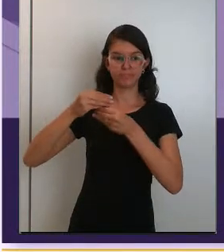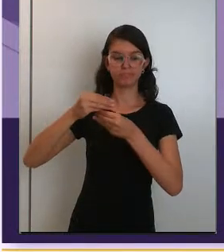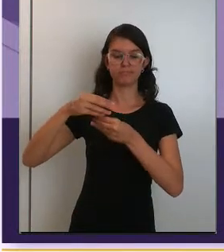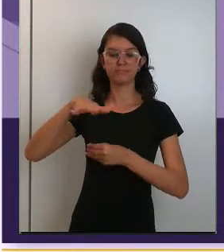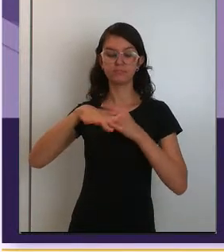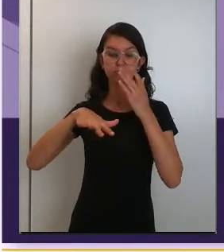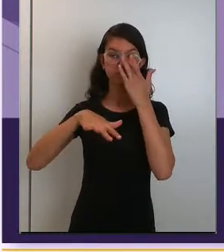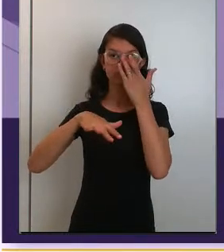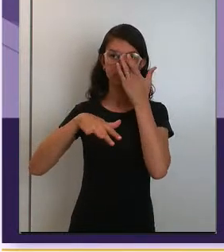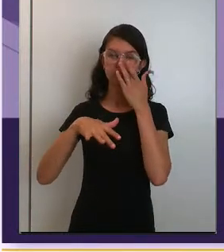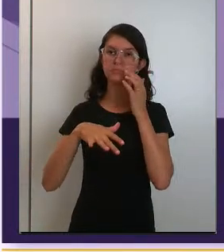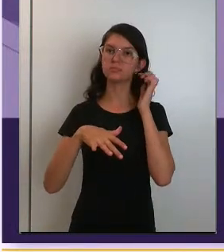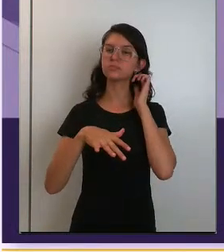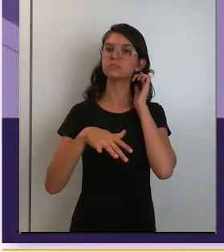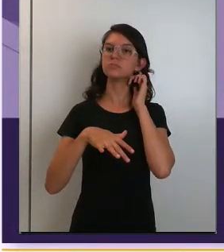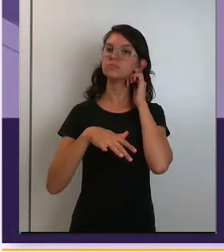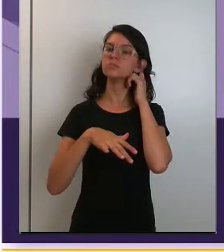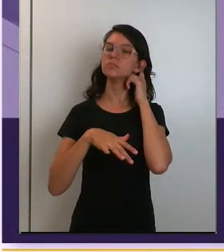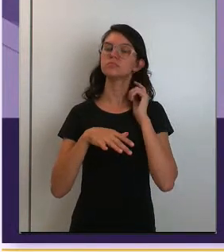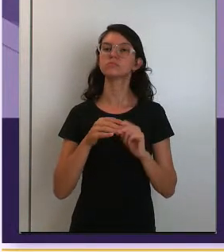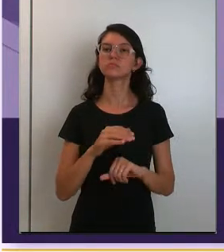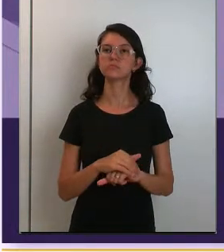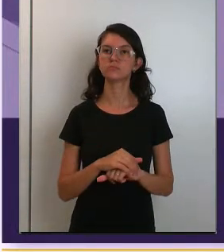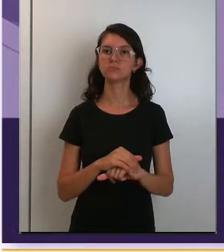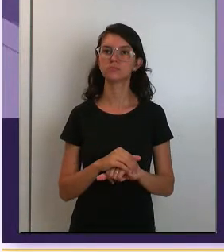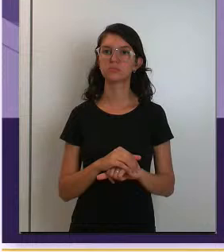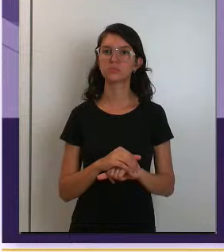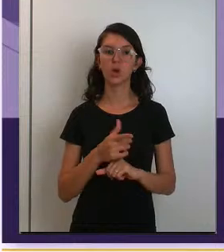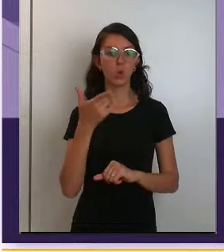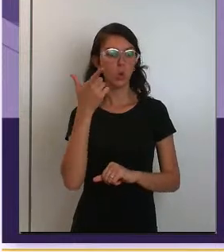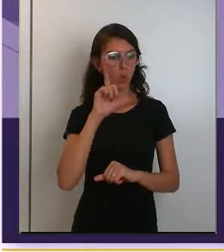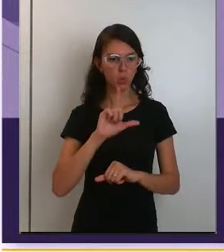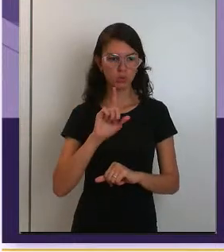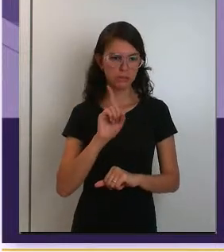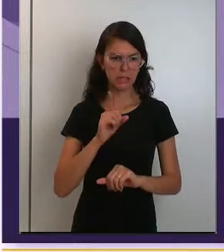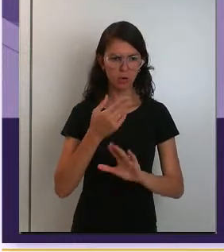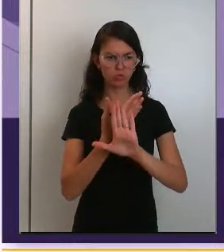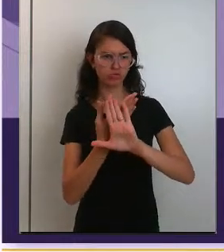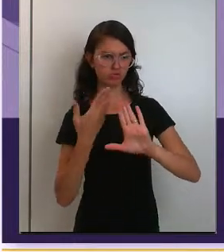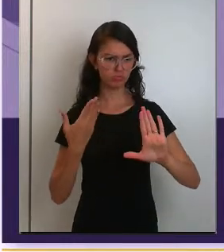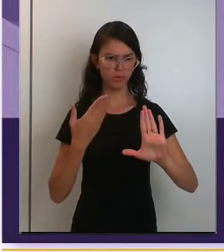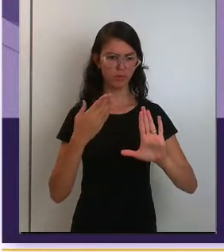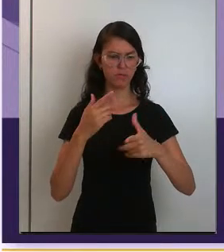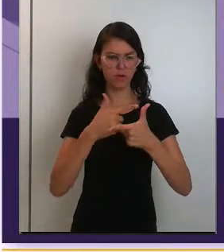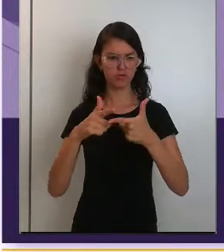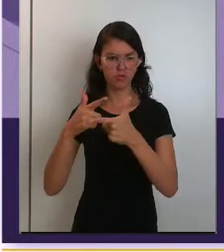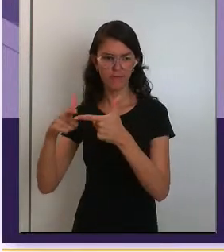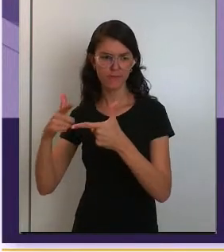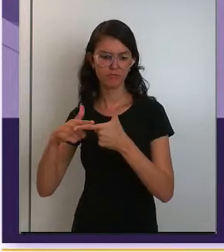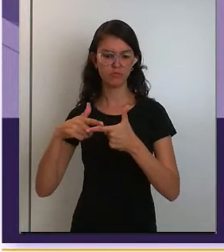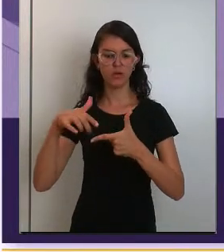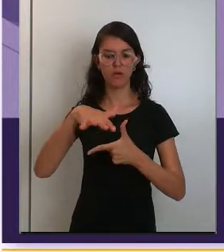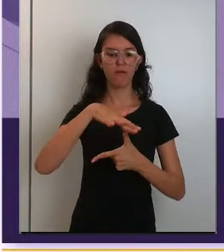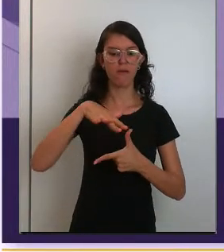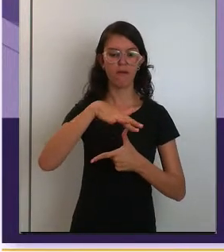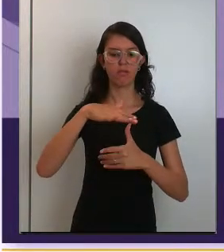infelizmente, essa situação não levou a uma distribuição mais igualitária das tarefas domésticas dentro de casa, gerando o que a gente chama de